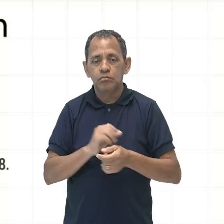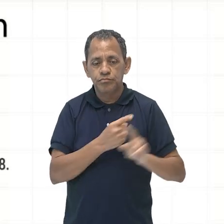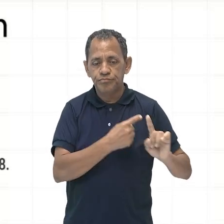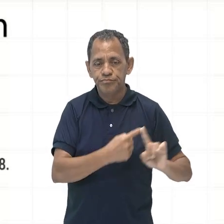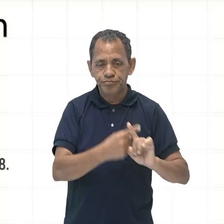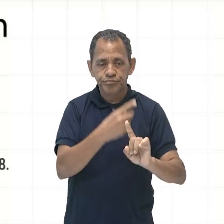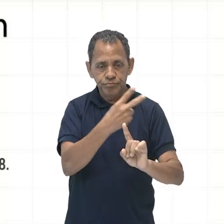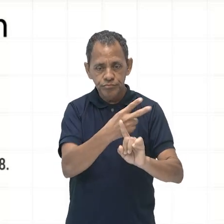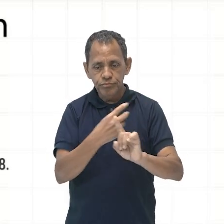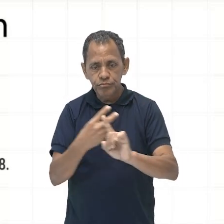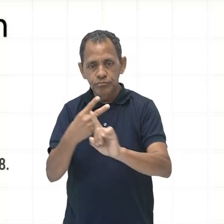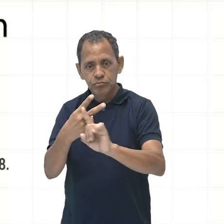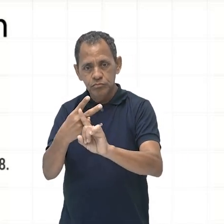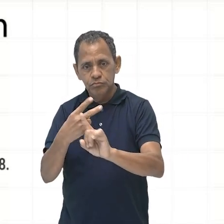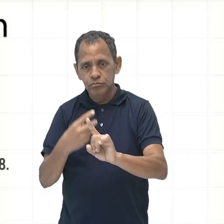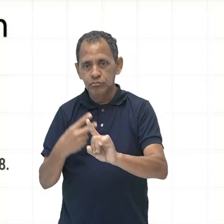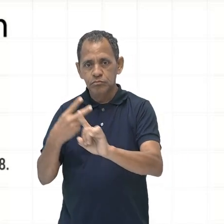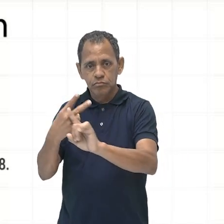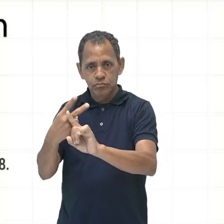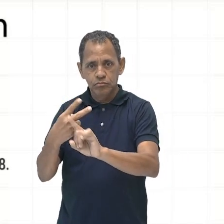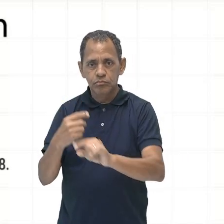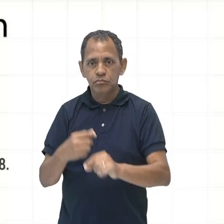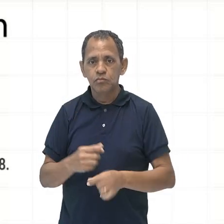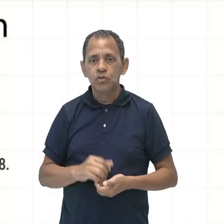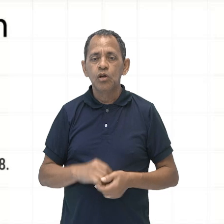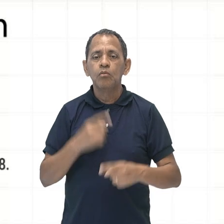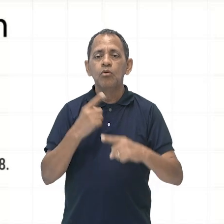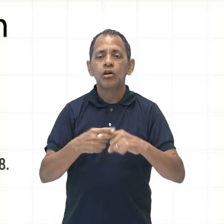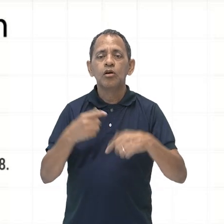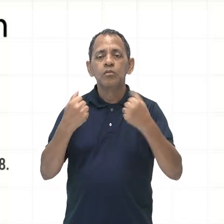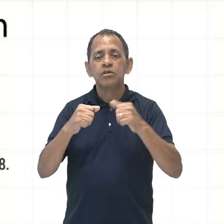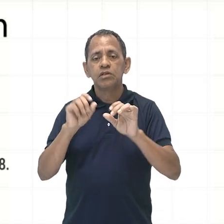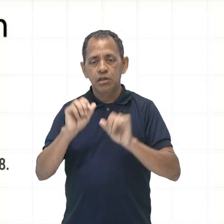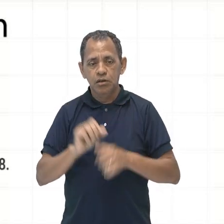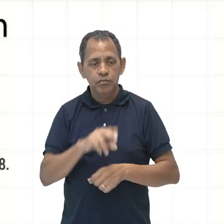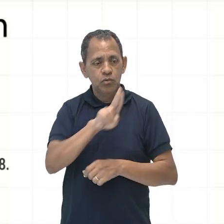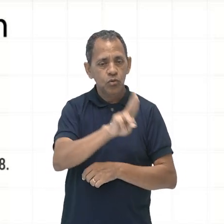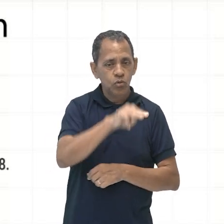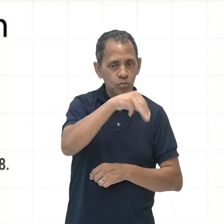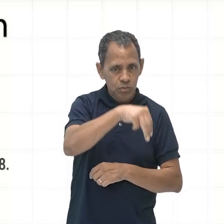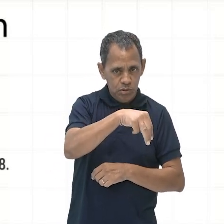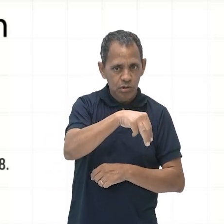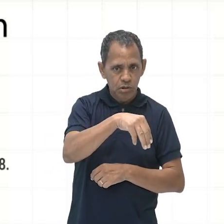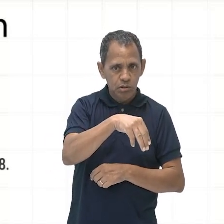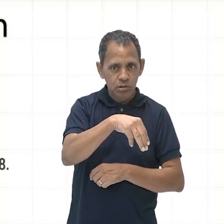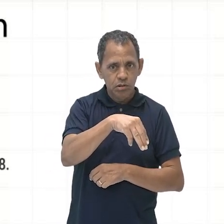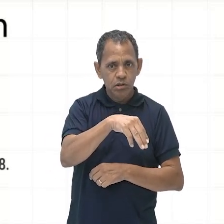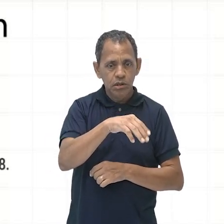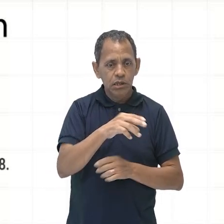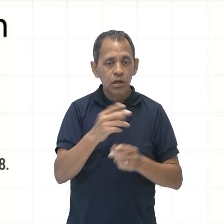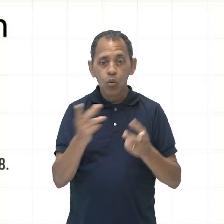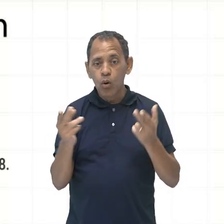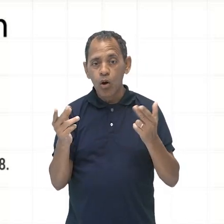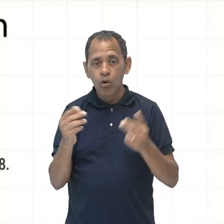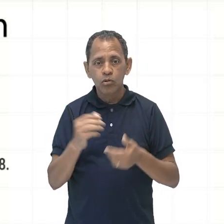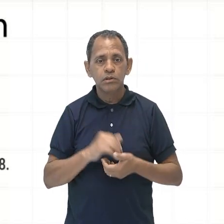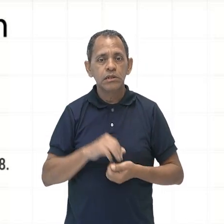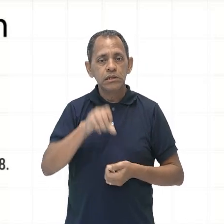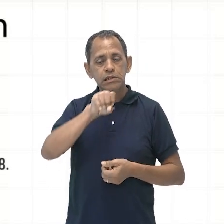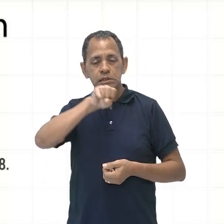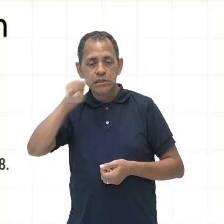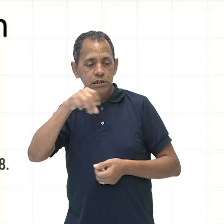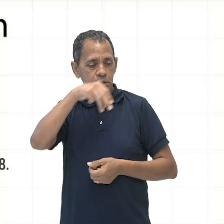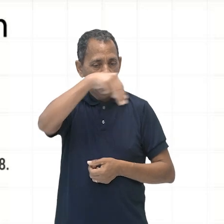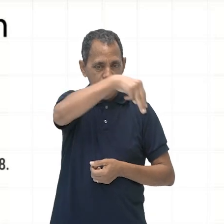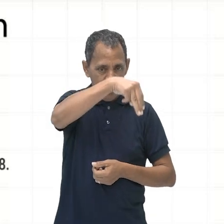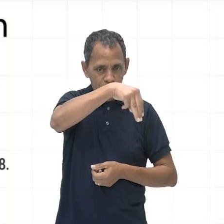2 vezes 2 vezes 2. Por quê? Porque eu preciso que as unidades de medida estejam iguais, sejam as